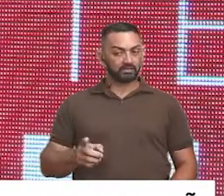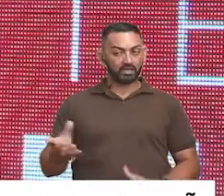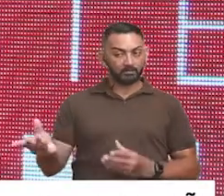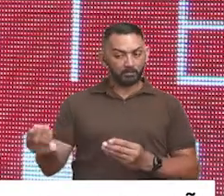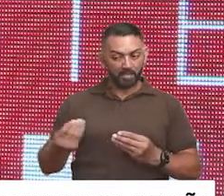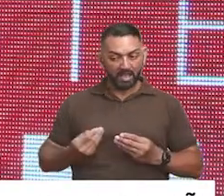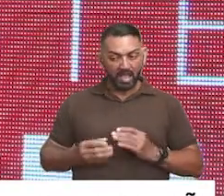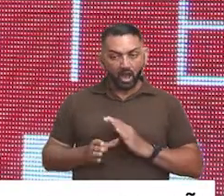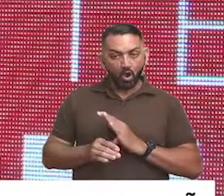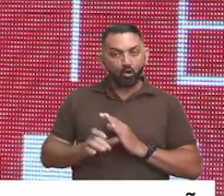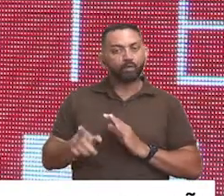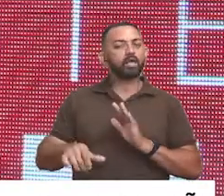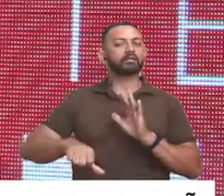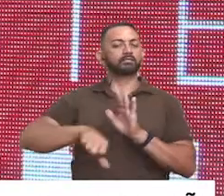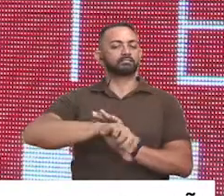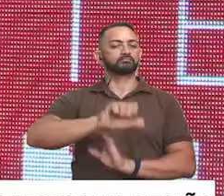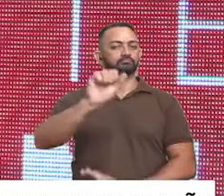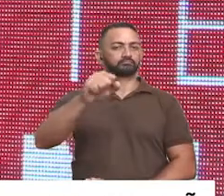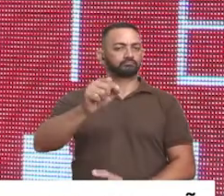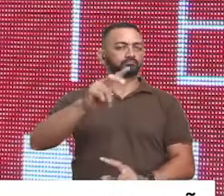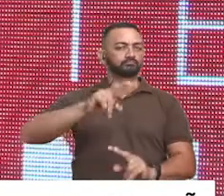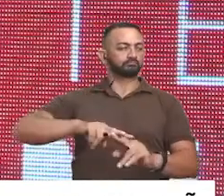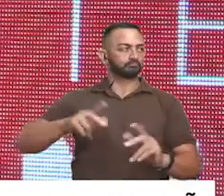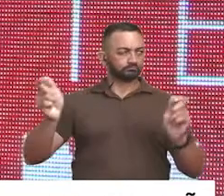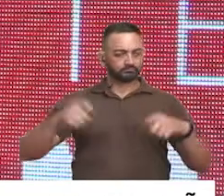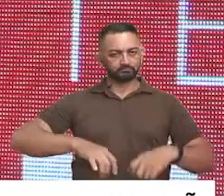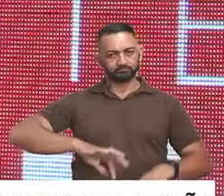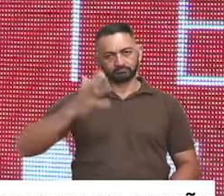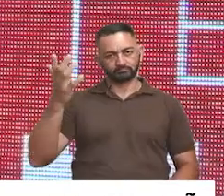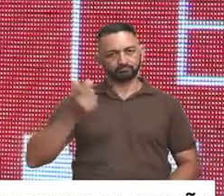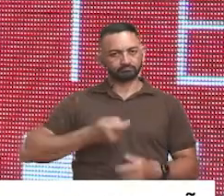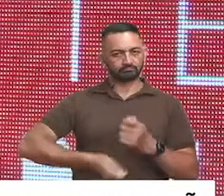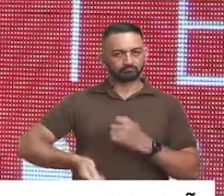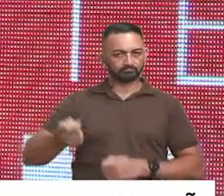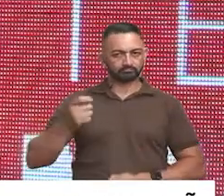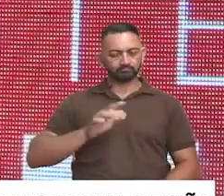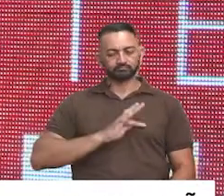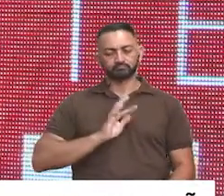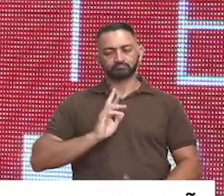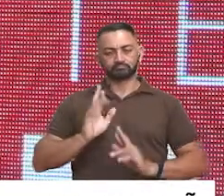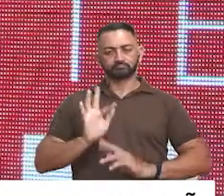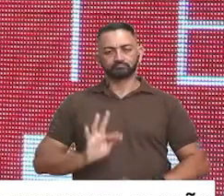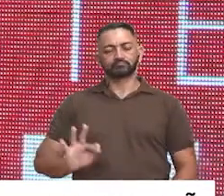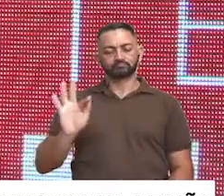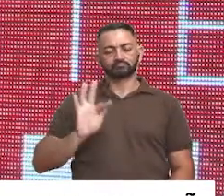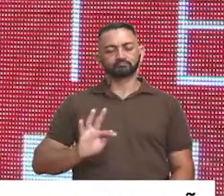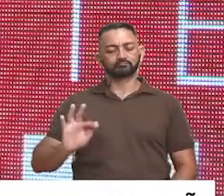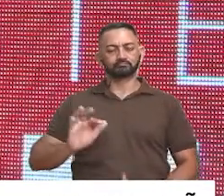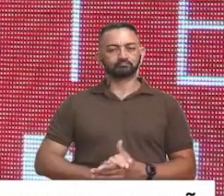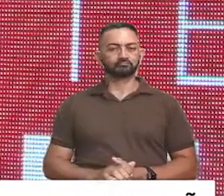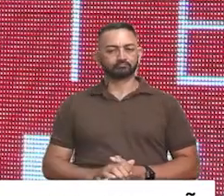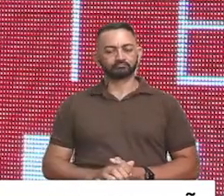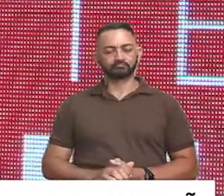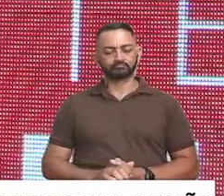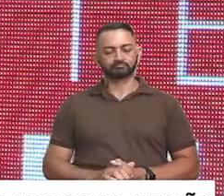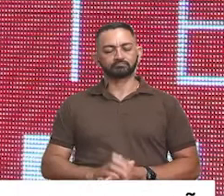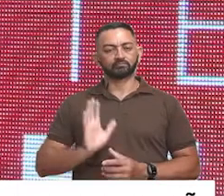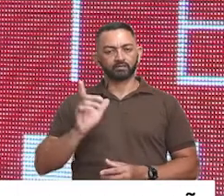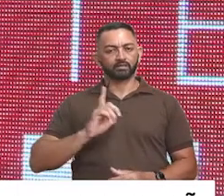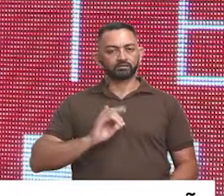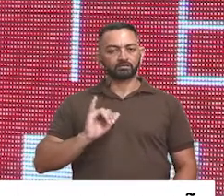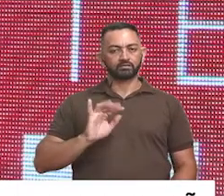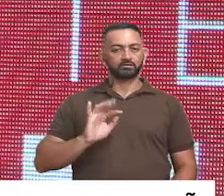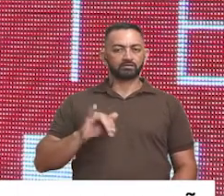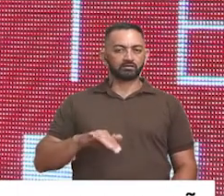E aí receptação é crime sim da cadeia como nesse caso da operação que você tá vendo aí da Polícia Rodoviária